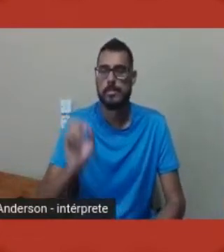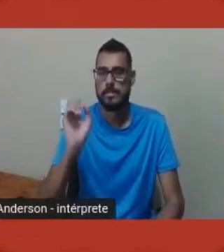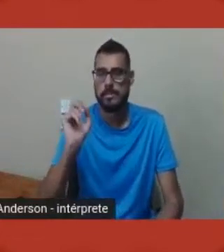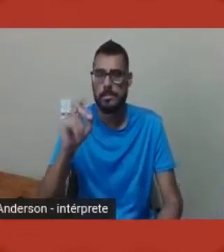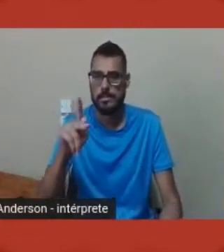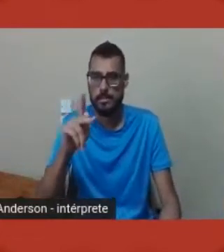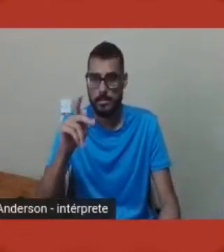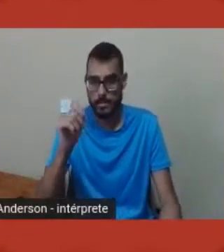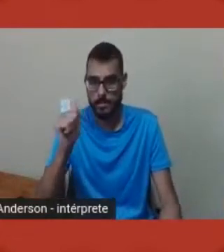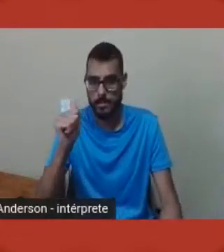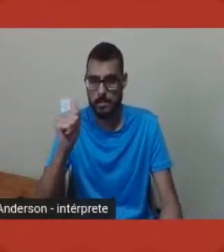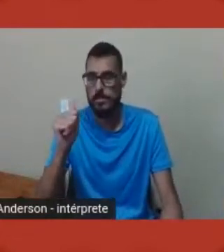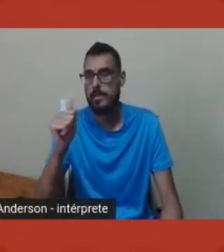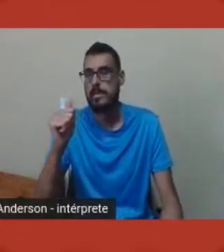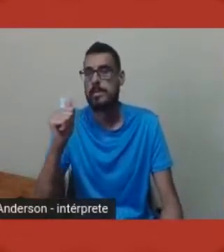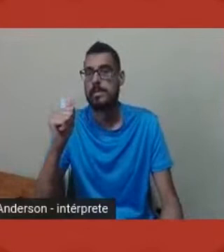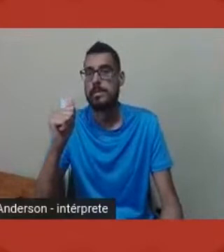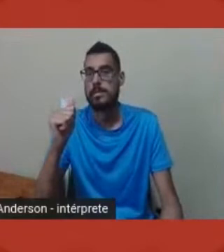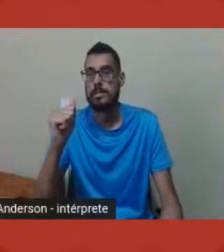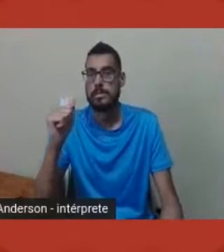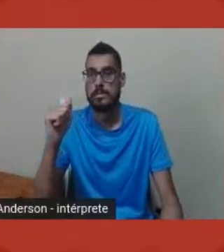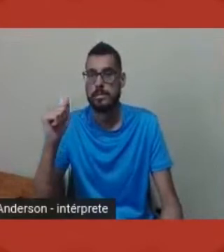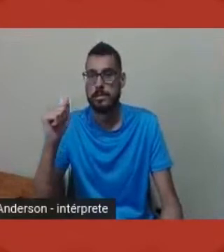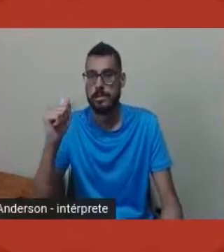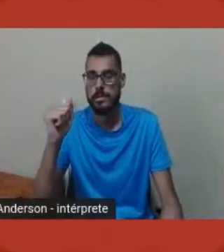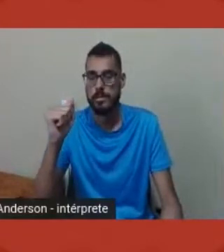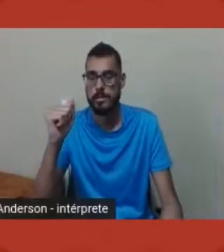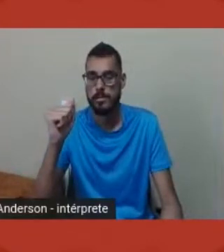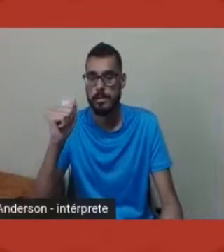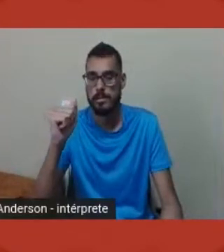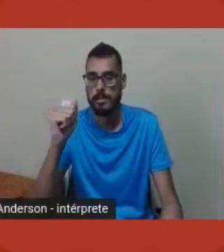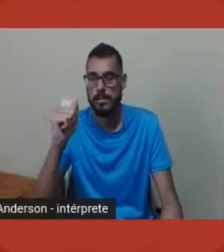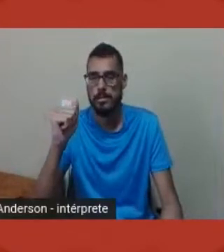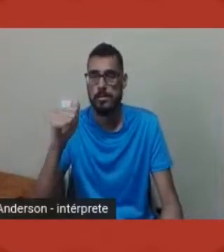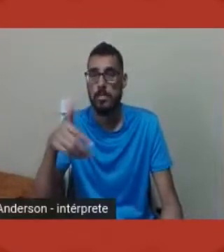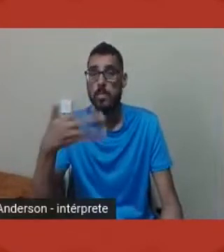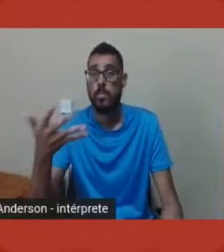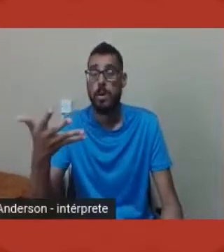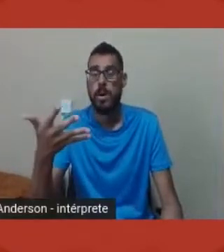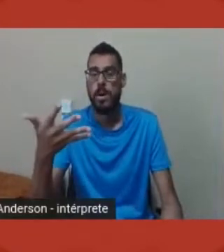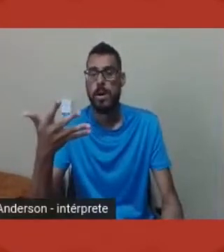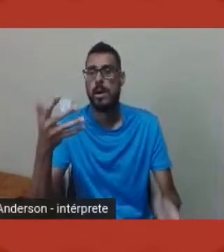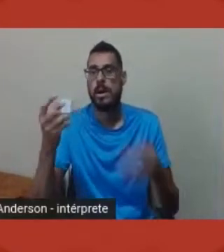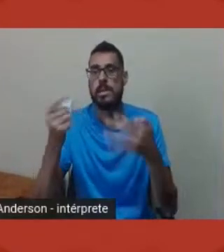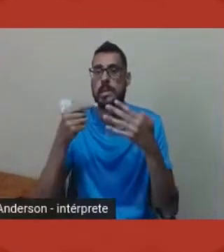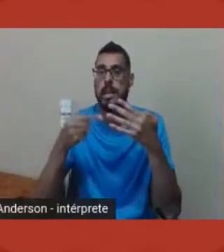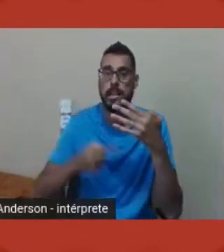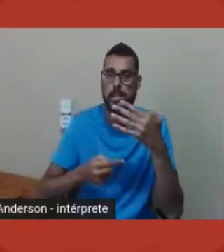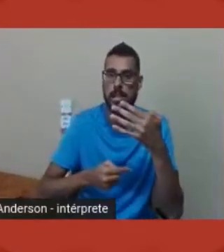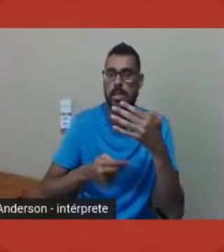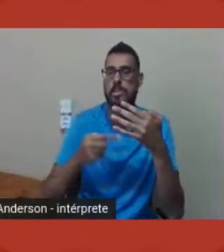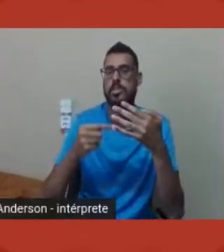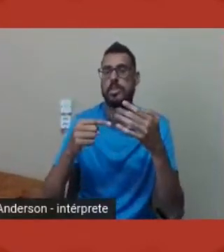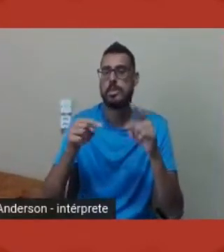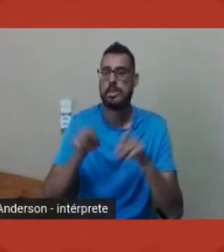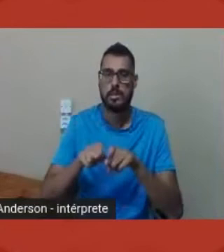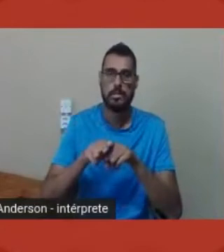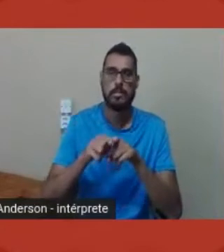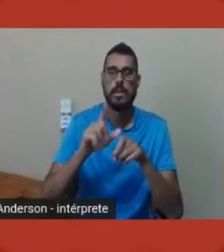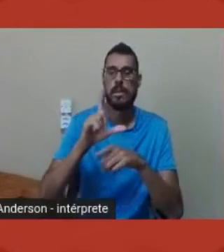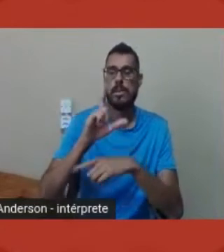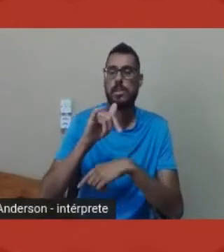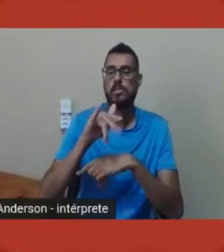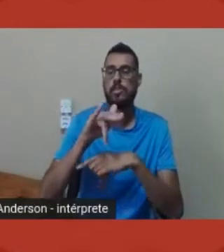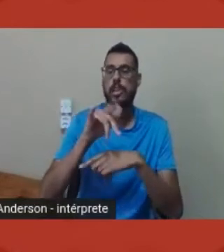a outra questão, assim, é quais as características dos líquidos, né?